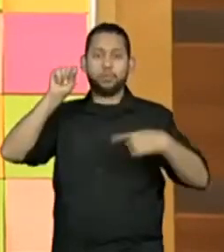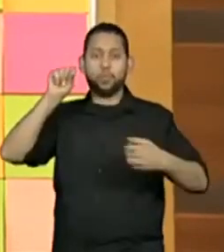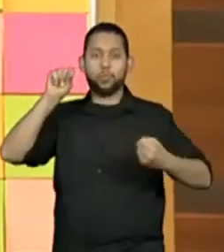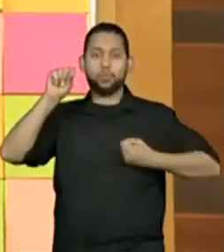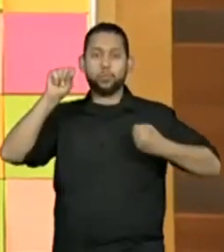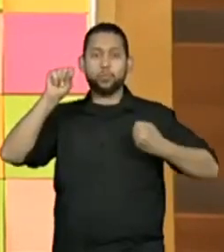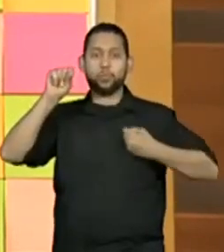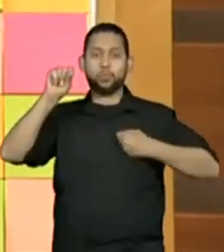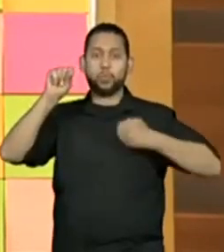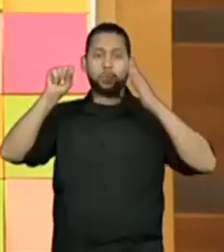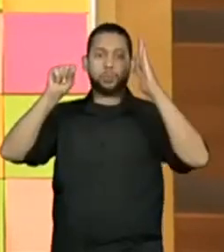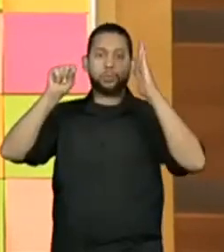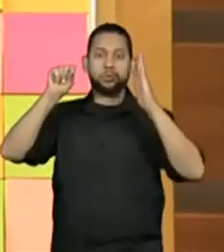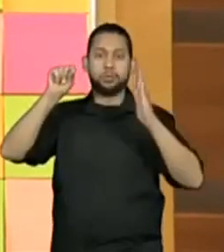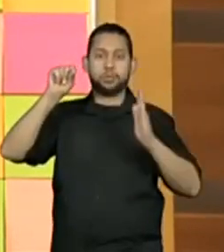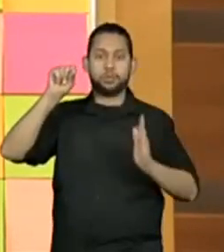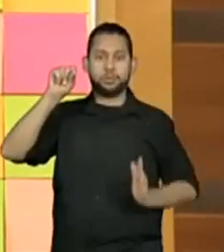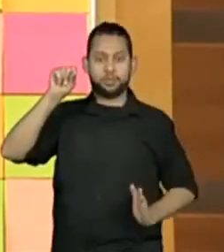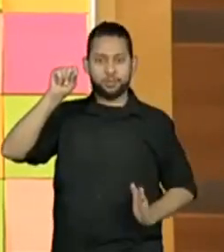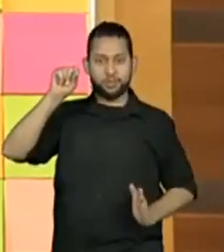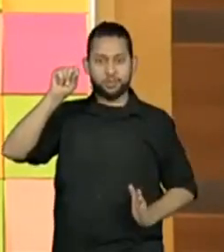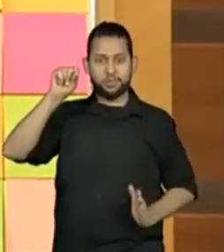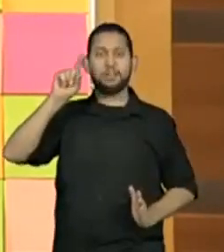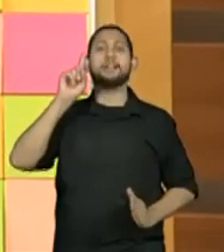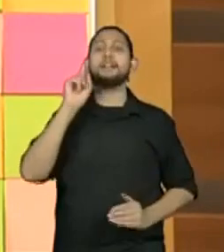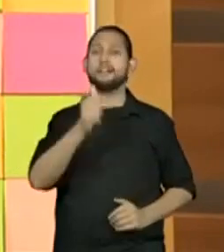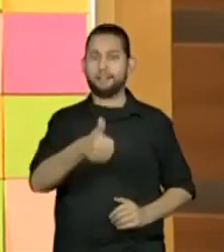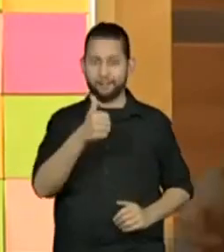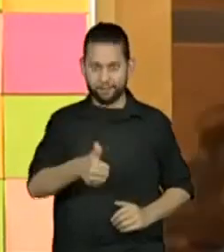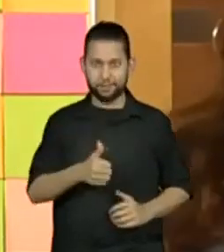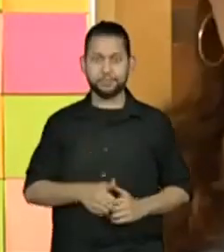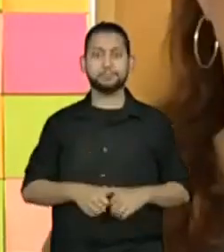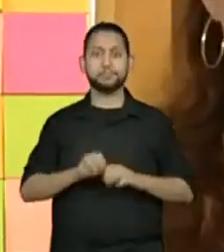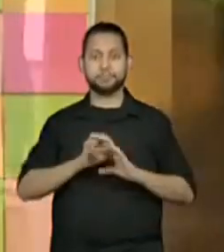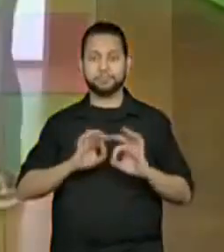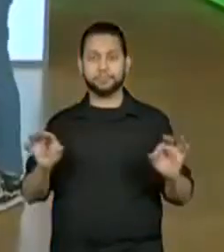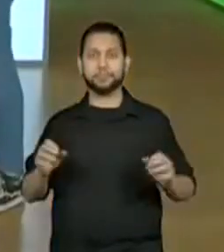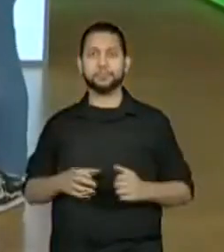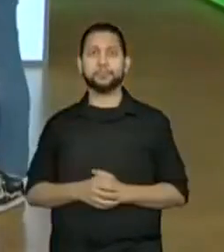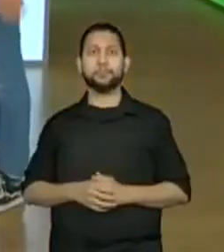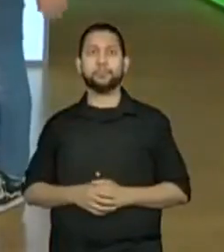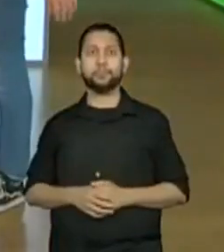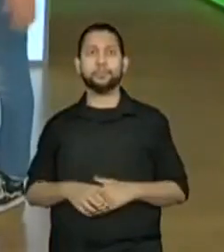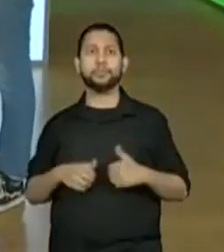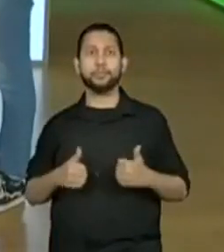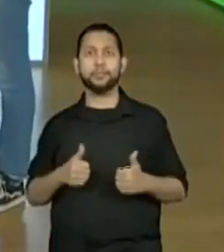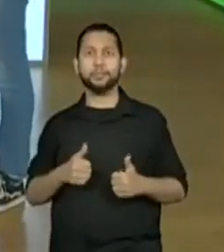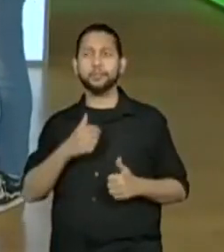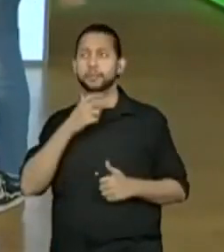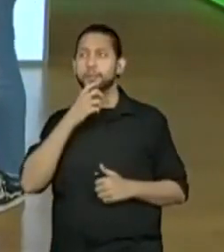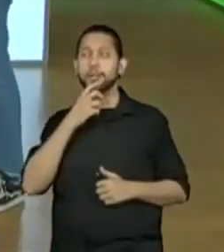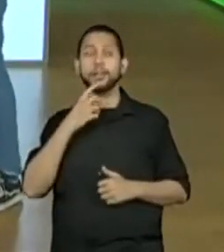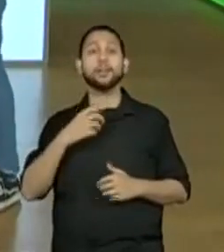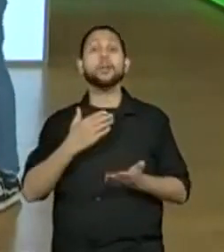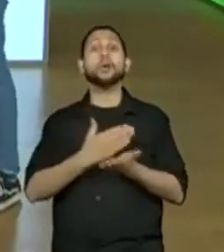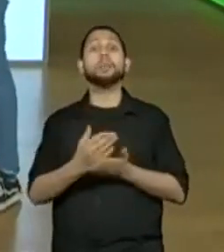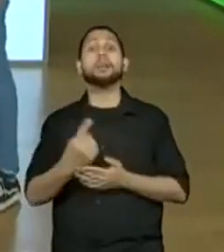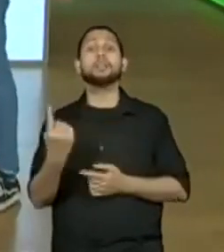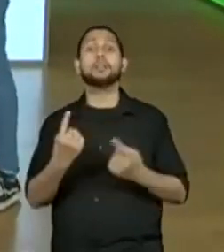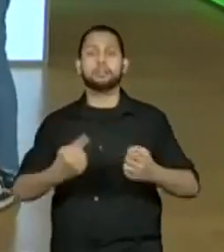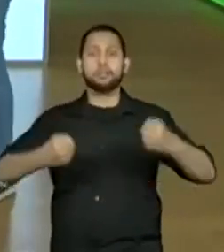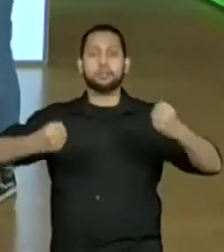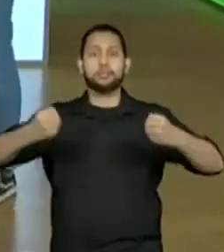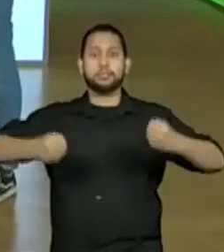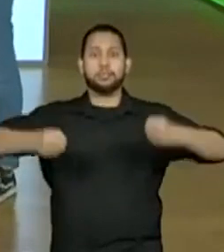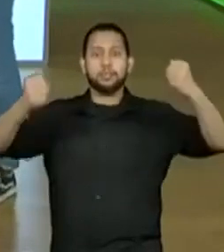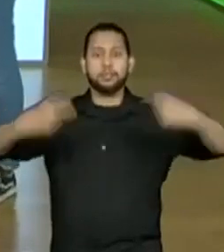letra, os números que estão na vertical. Muito bem. Tô ficando bom nisso. Até aí, tudo bem? Beleza. E quem começa? Para o ímpar.